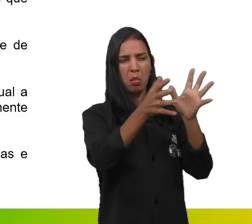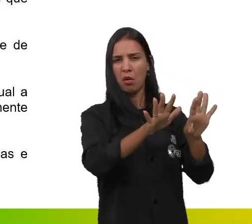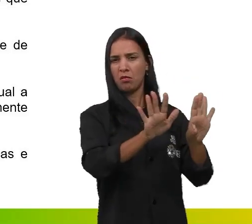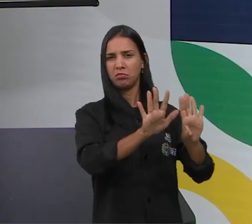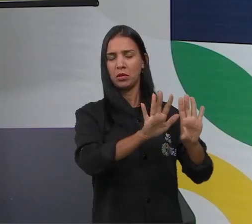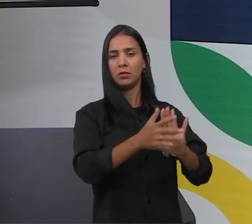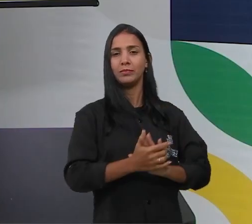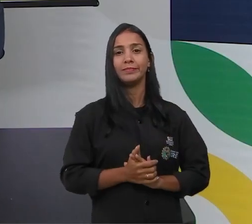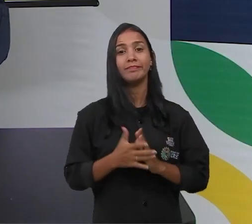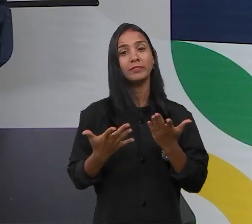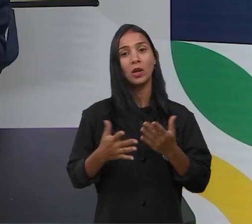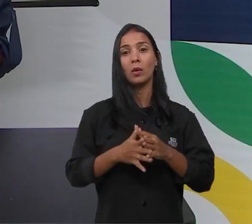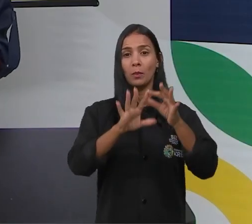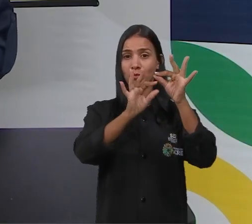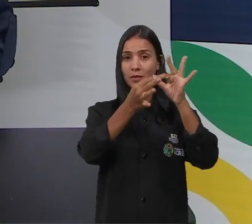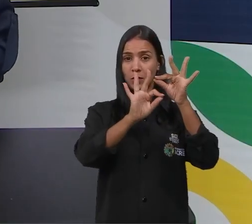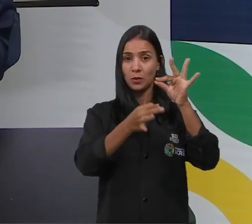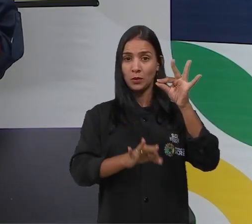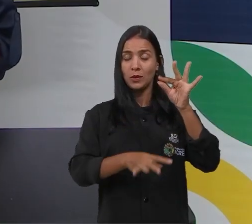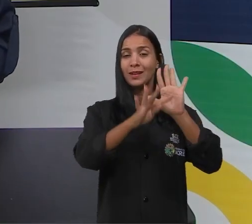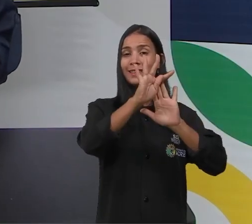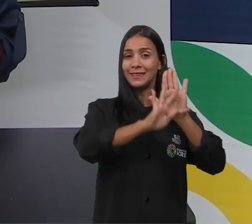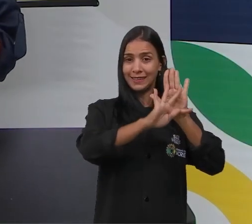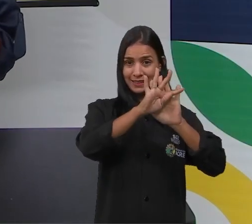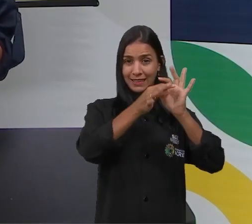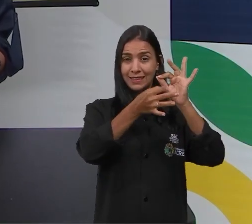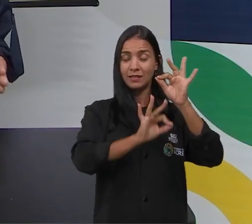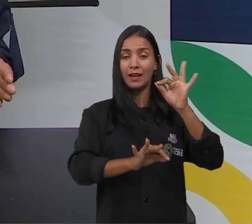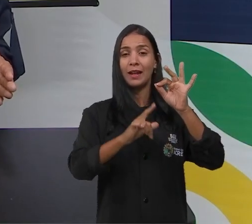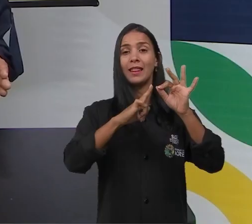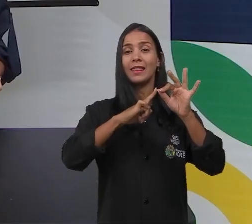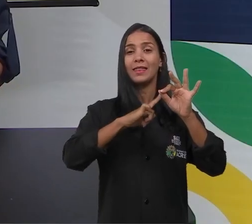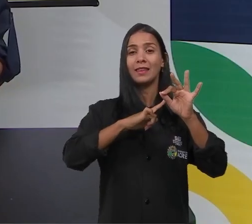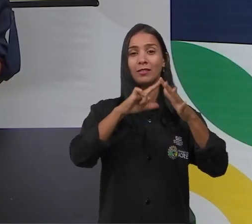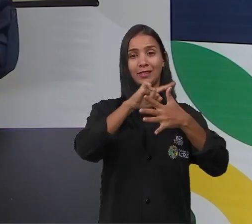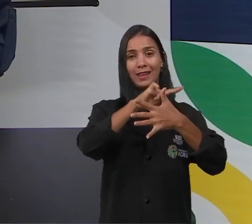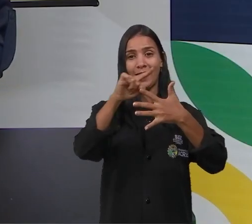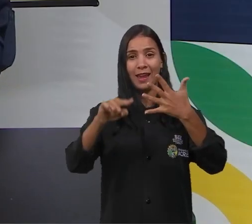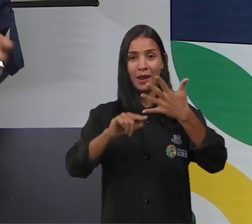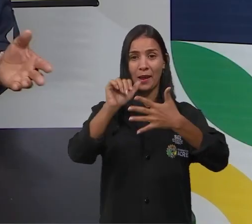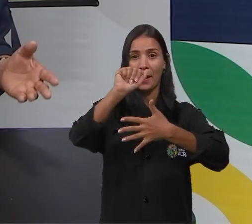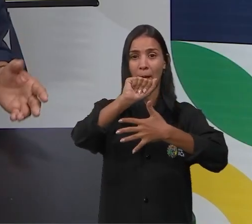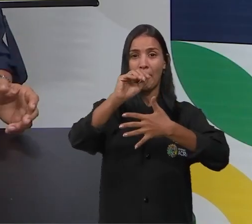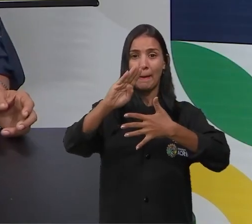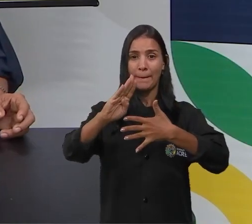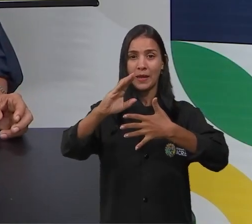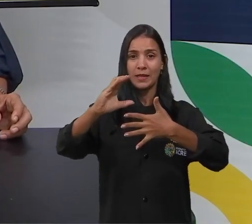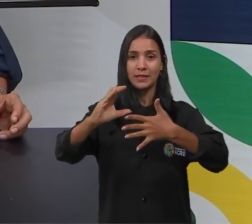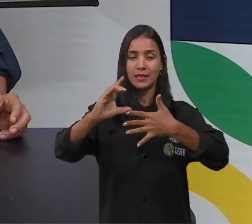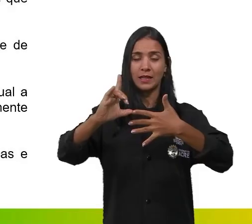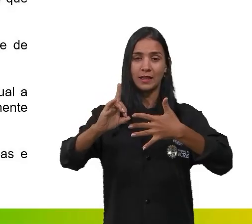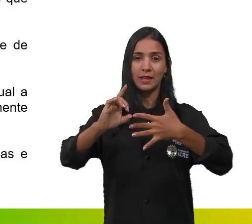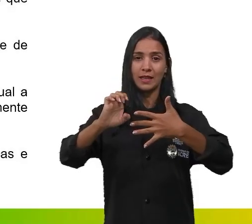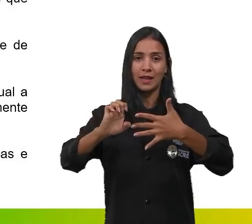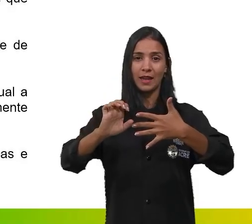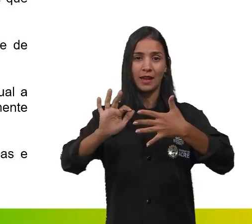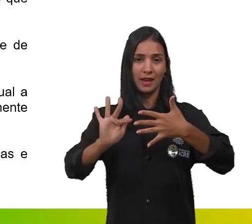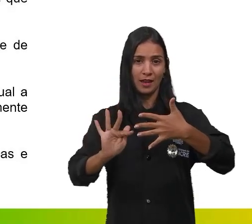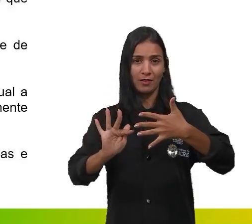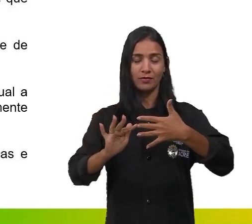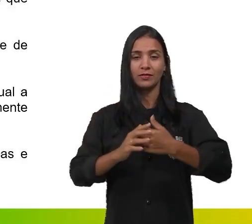muito densa, com alternativas bastante extensas, Para ganhar um pouco de tempo,